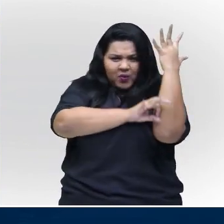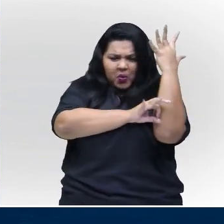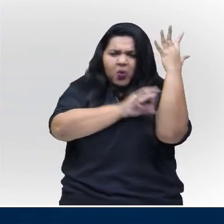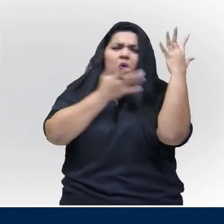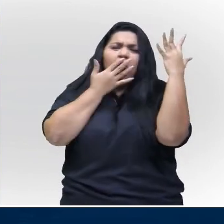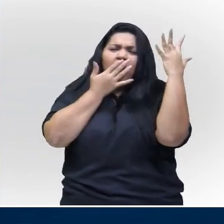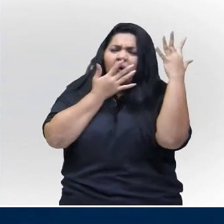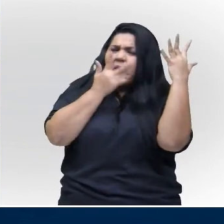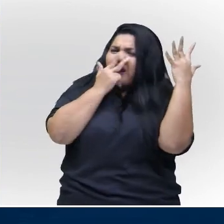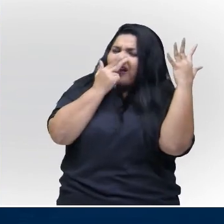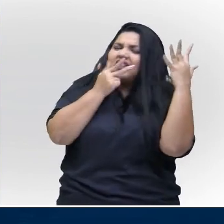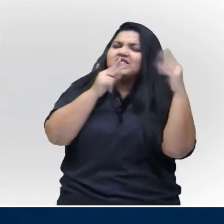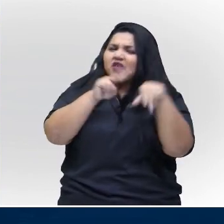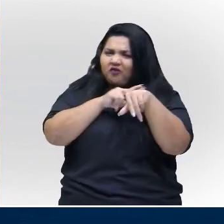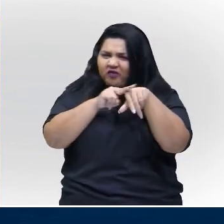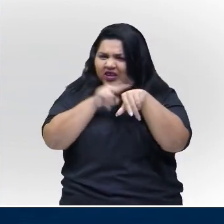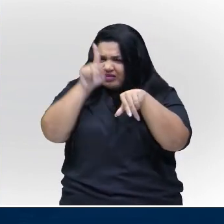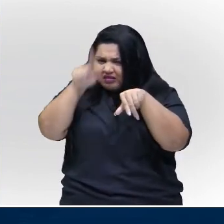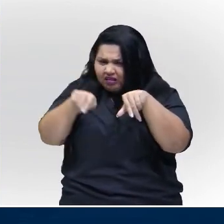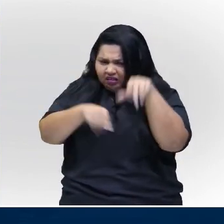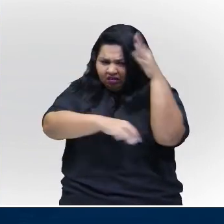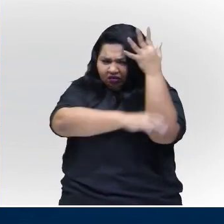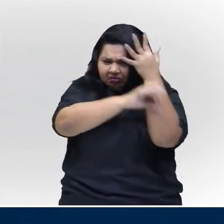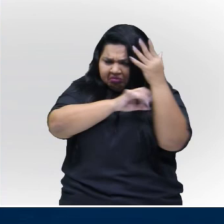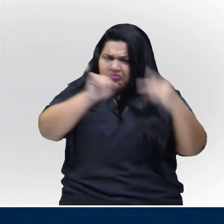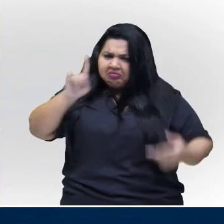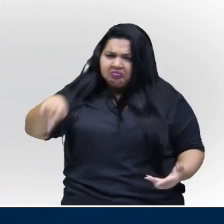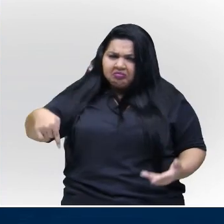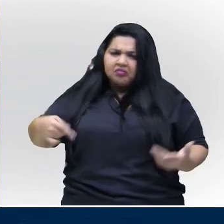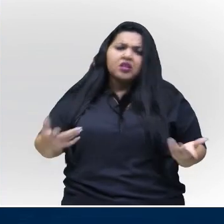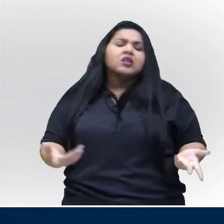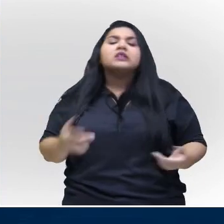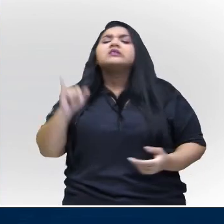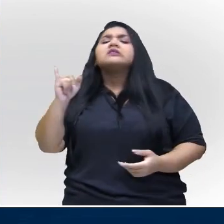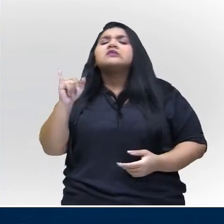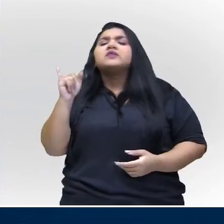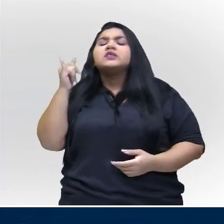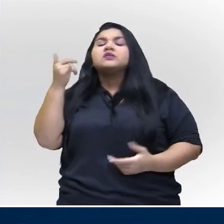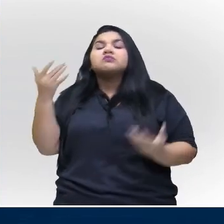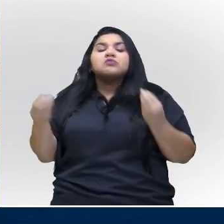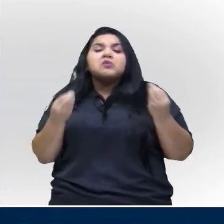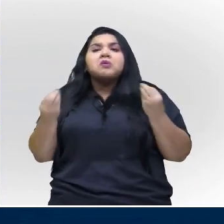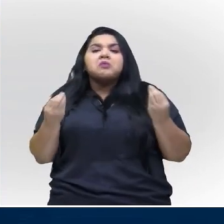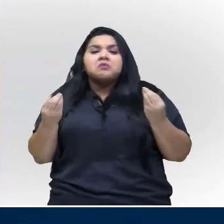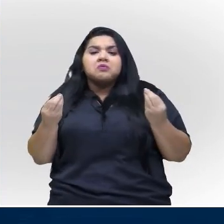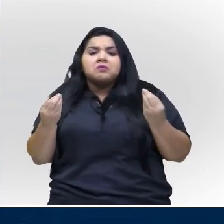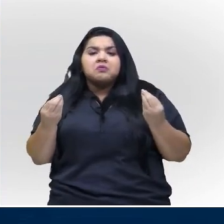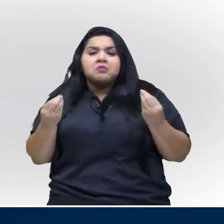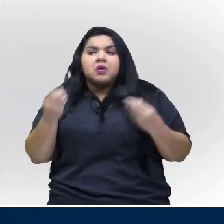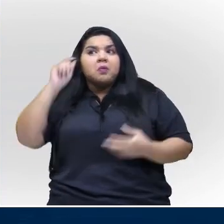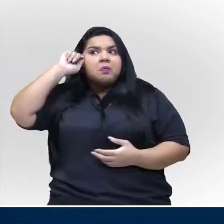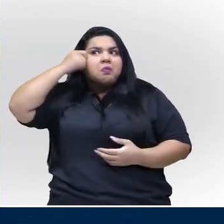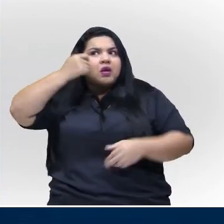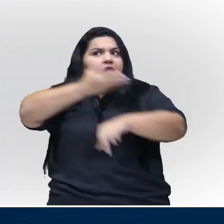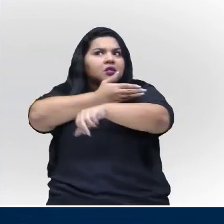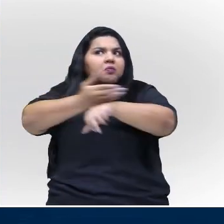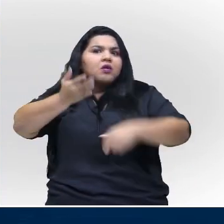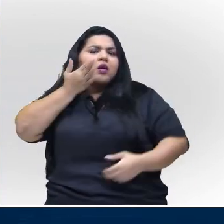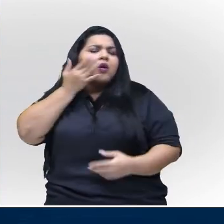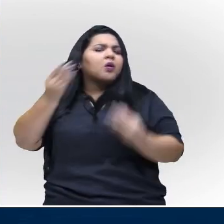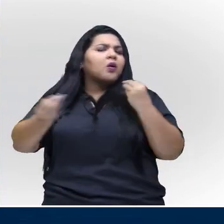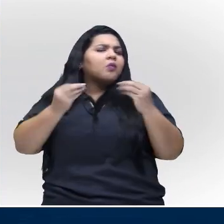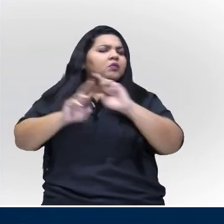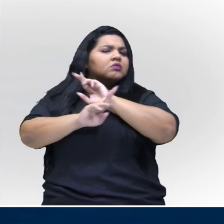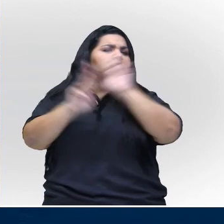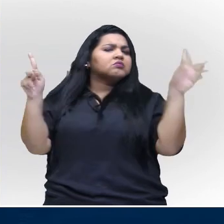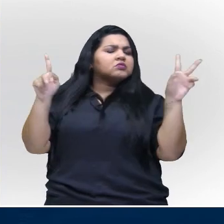cor verde, ela é considerada uma célula vegetal? Se essa imagem tivesse preto e branco, como é que a gente ia identificar a célula animal da